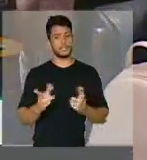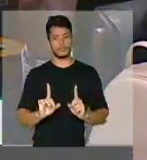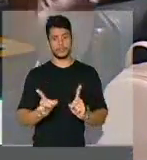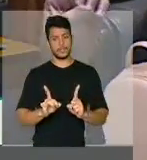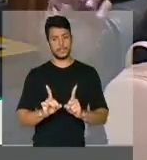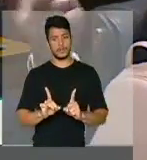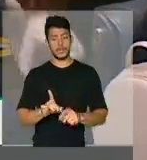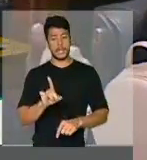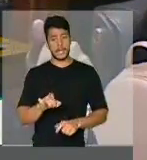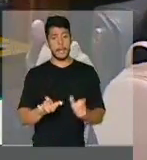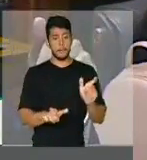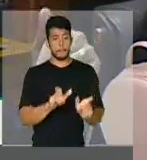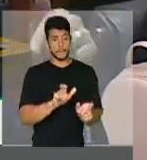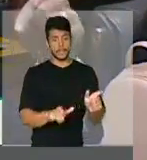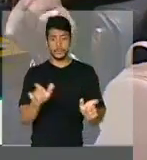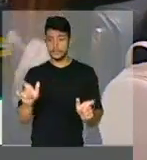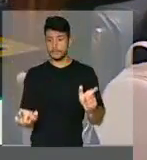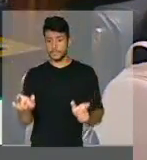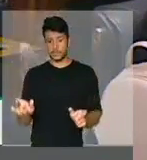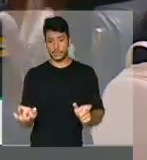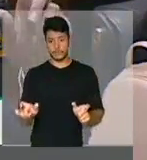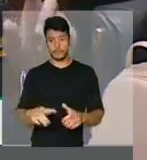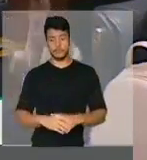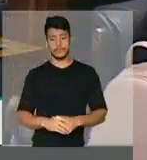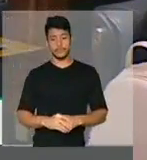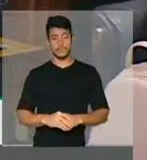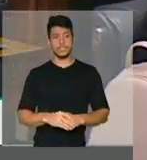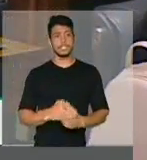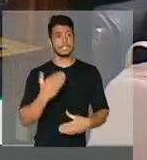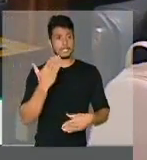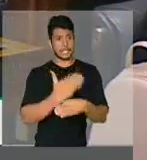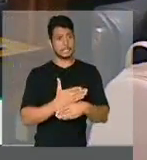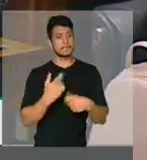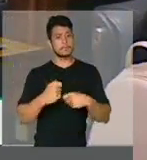Não. São pessoas, são gente, e os taxistas merecem todo o respeito dessa casa.